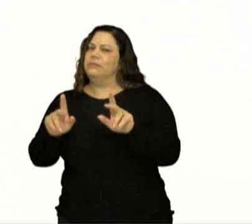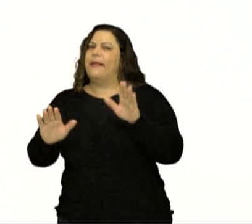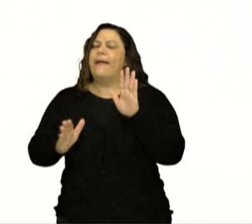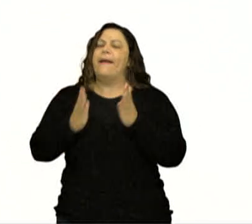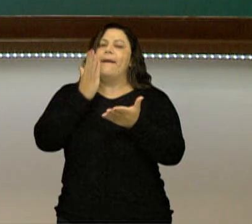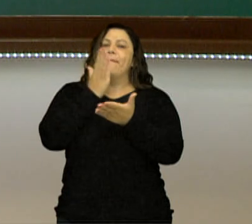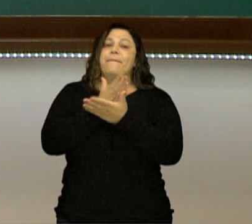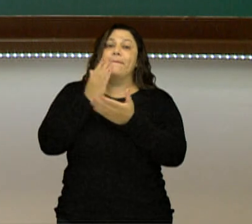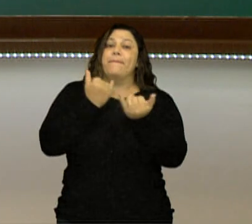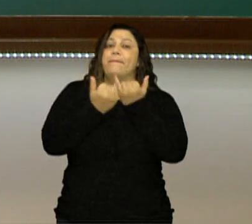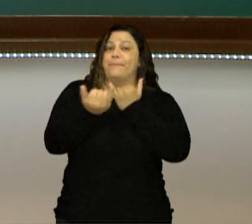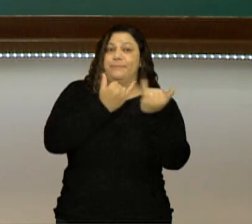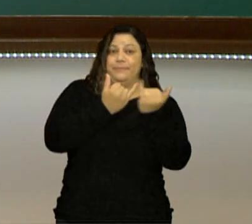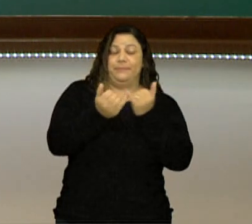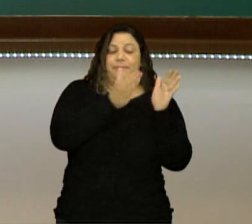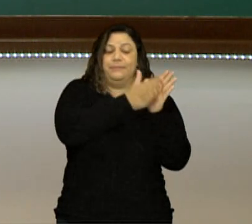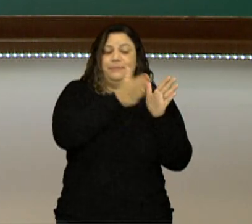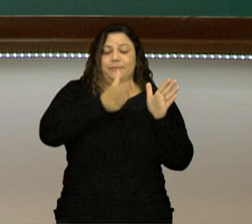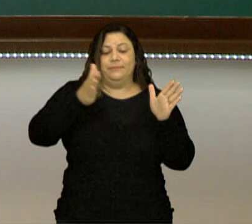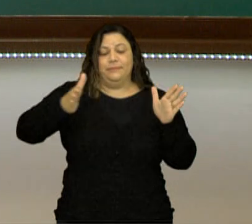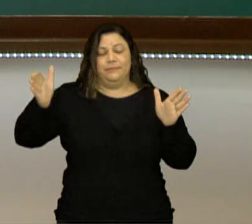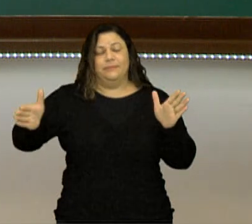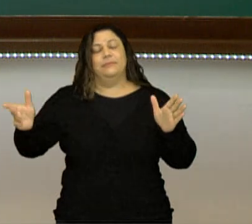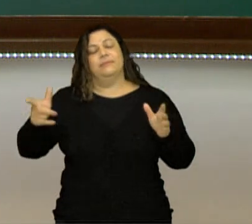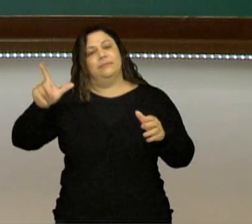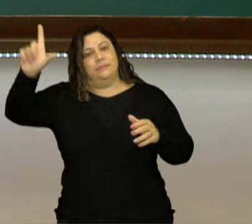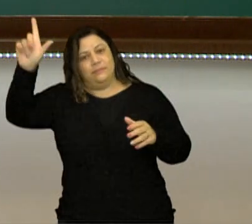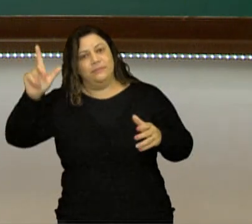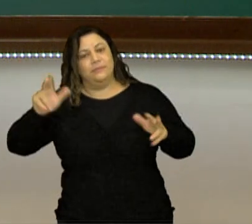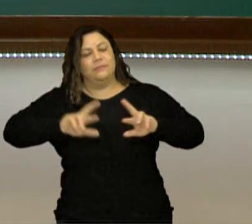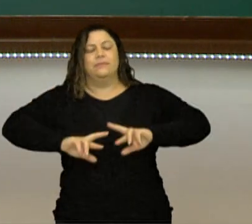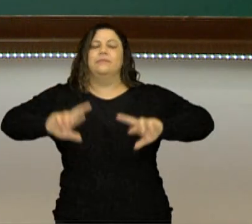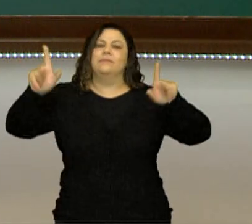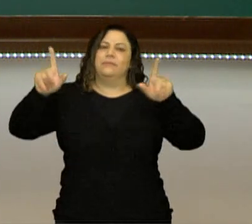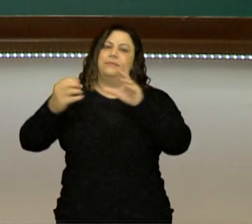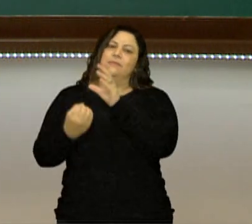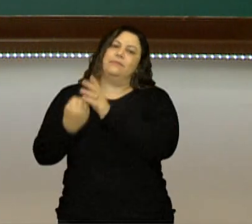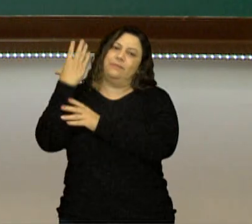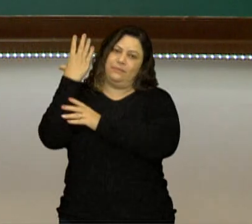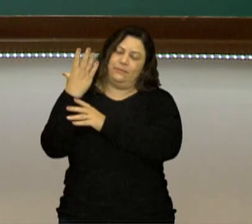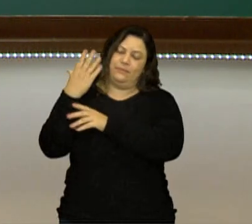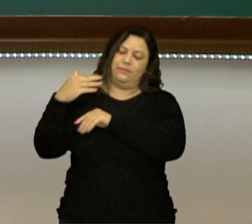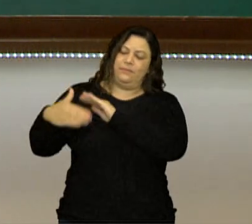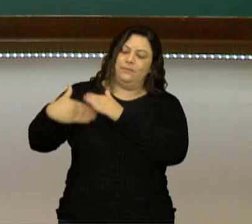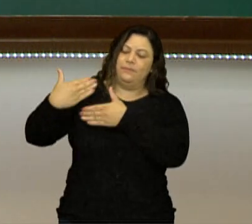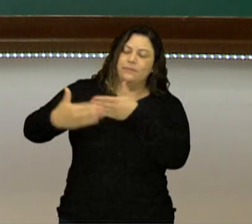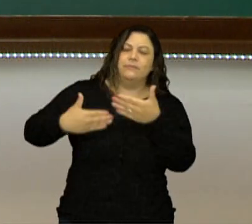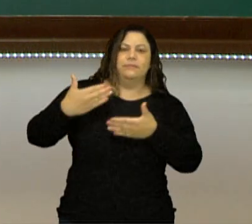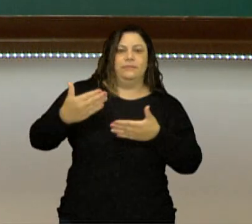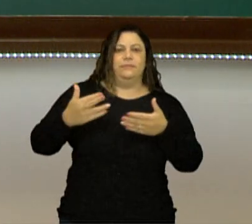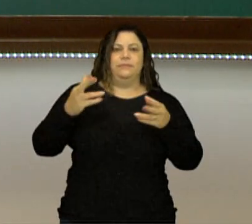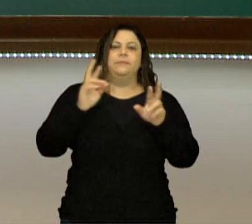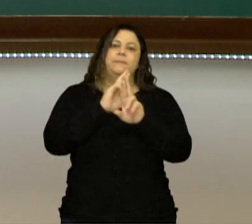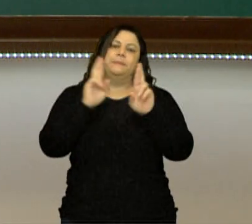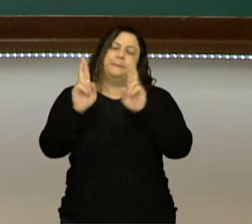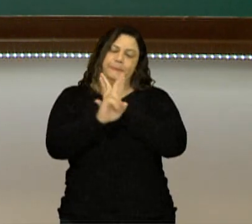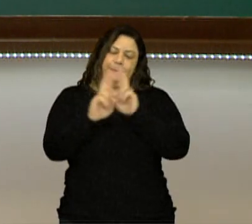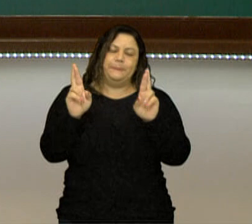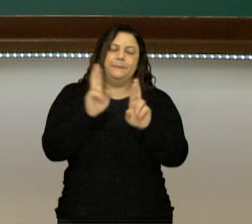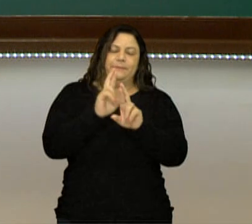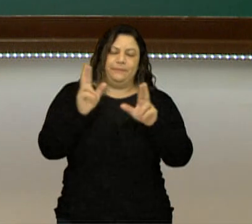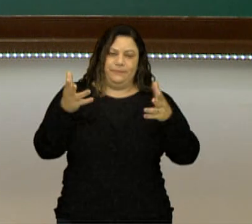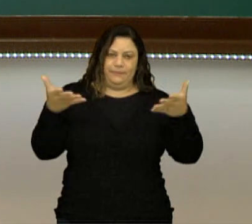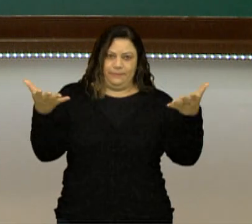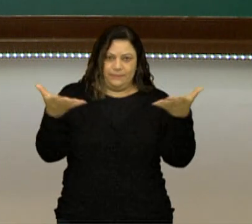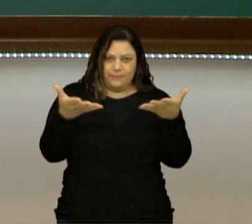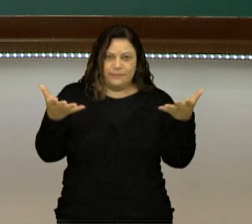sequência, existem outros mecanismos que permitem com que as diferenças ocorram de uma maneira relativamente grande até, apesar